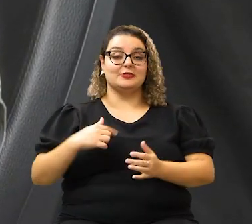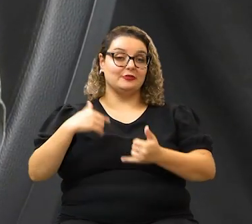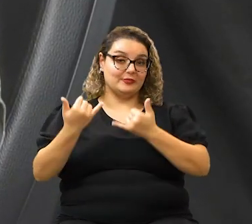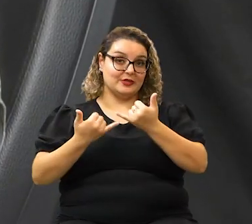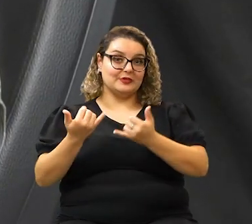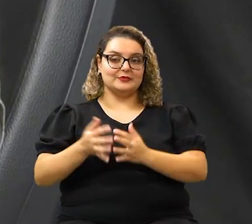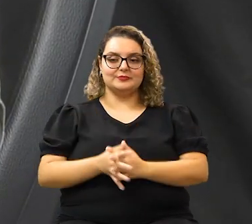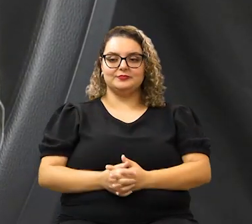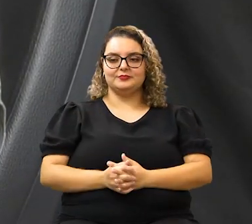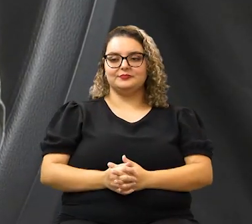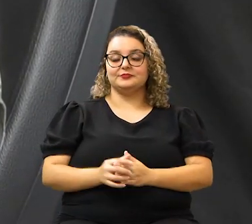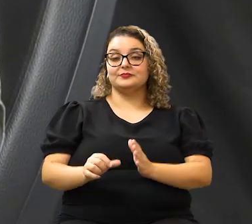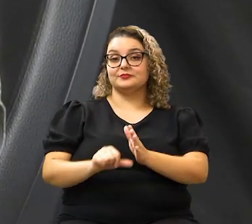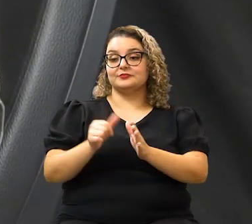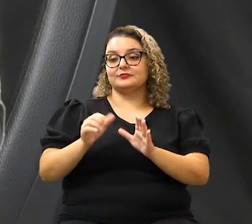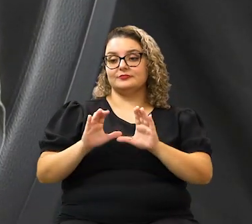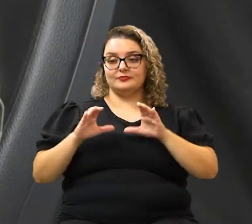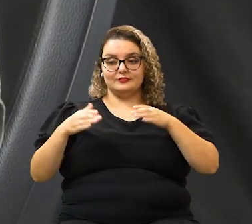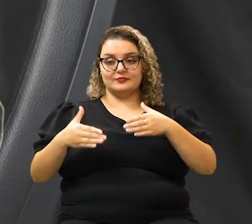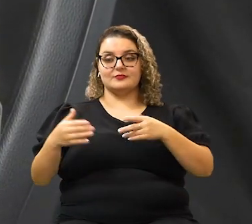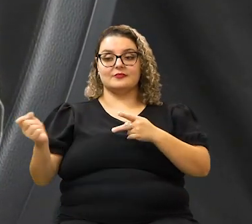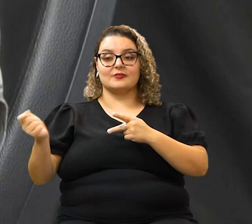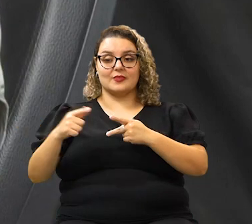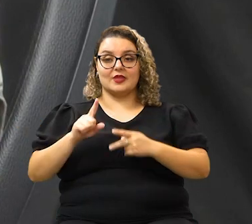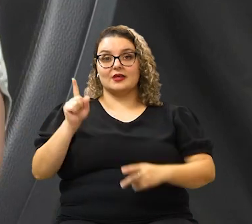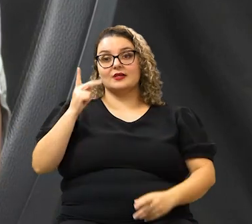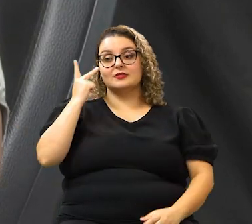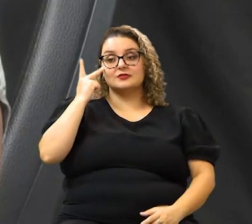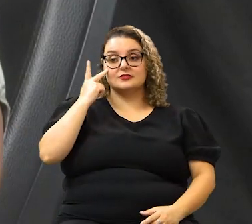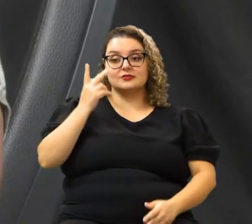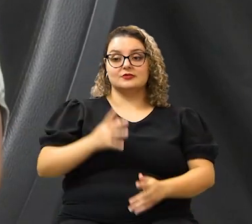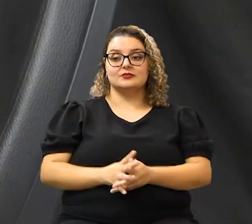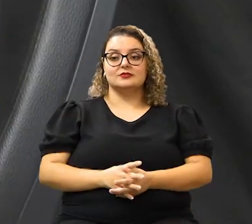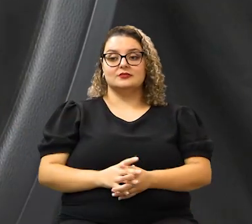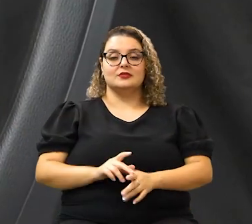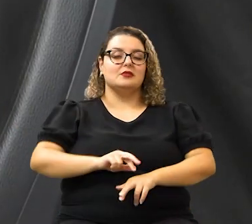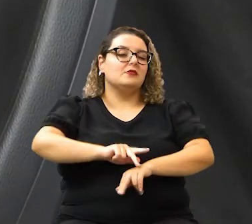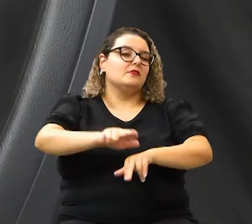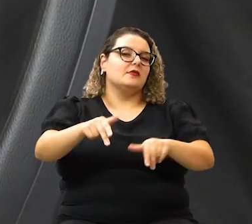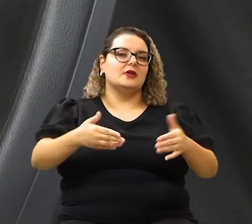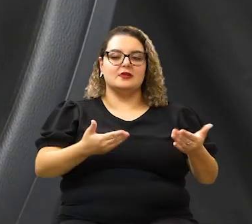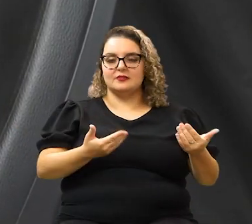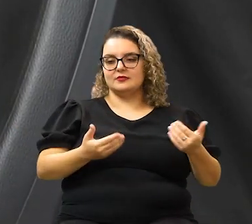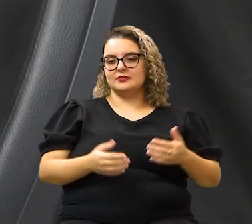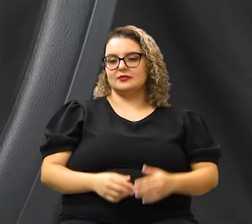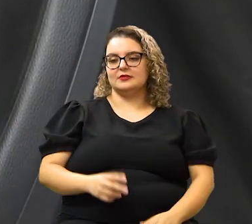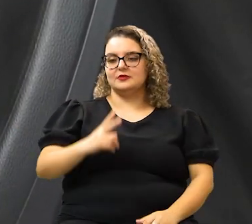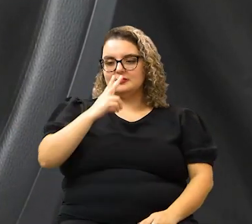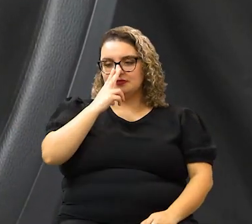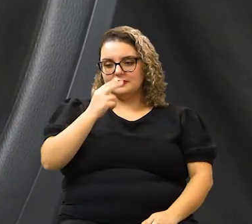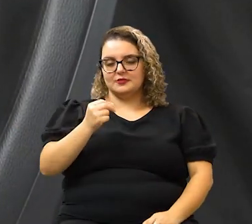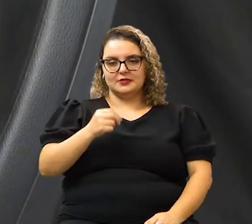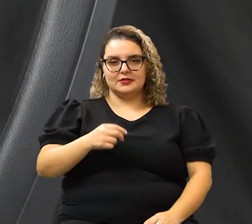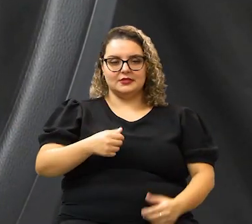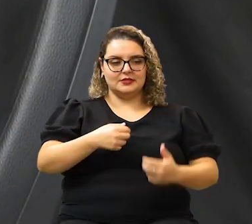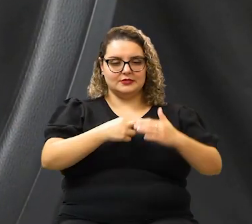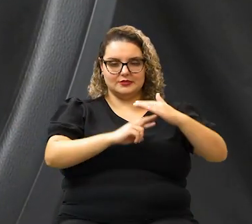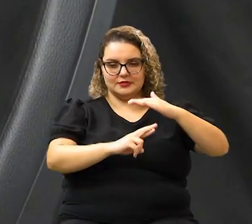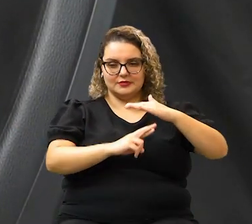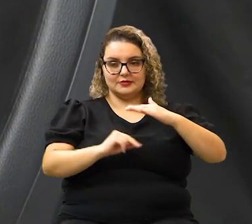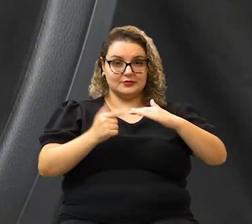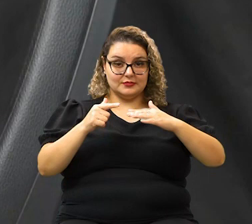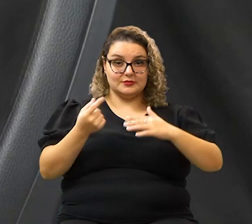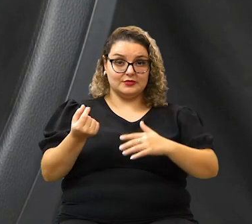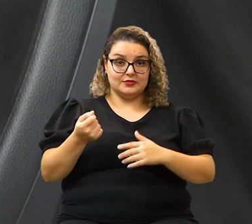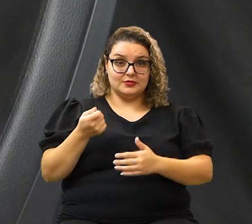congresso do PSOL, que era em São Paulo, eu lembro que a gente juntou um monte de jovem e pegamos aquela vanzinha que saía da rodoviária. Não tinha dinheiro para pegar passagem, para pagar